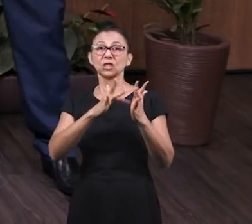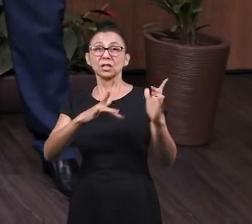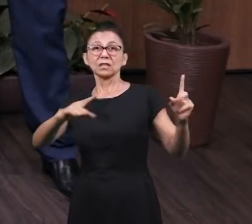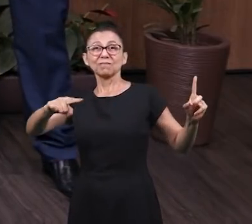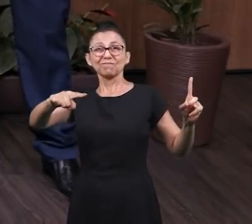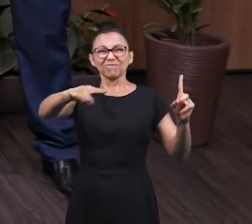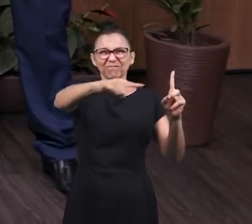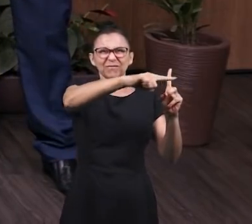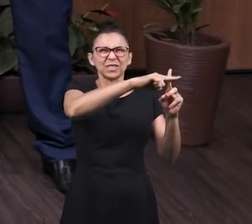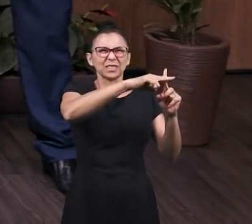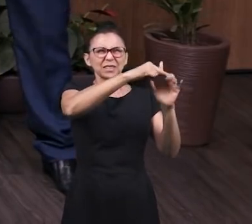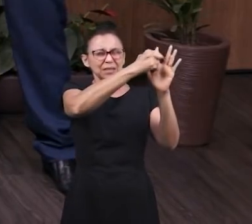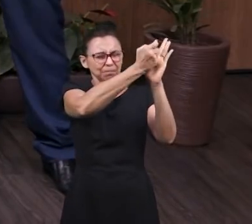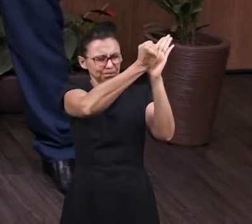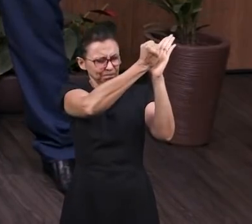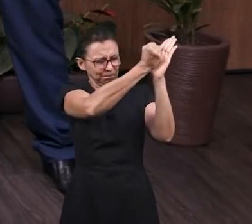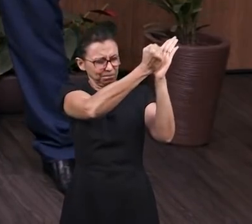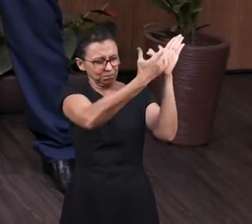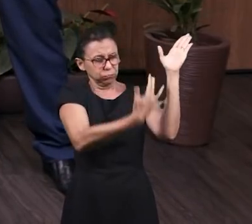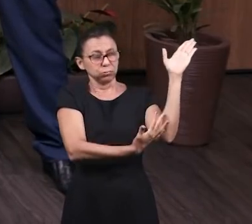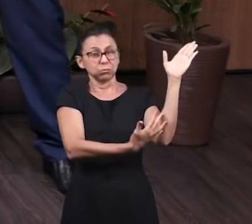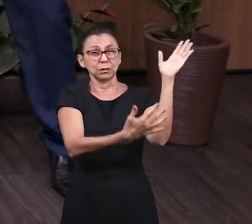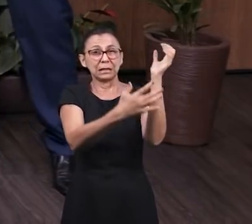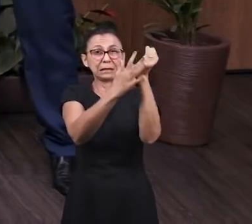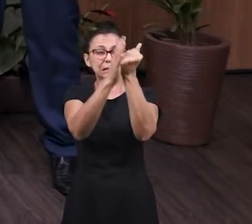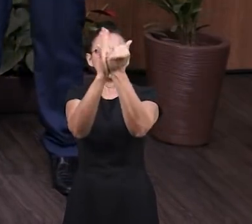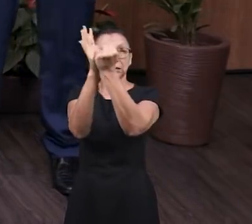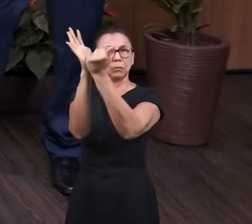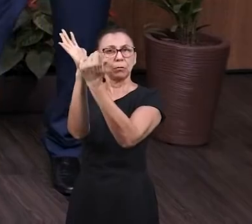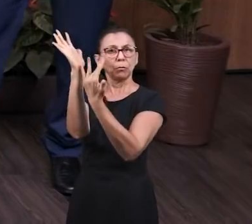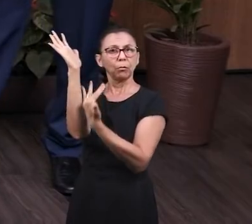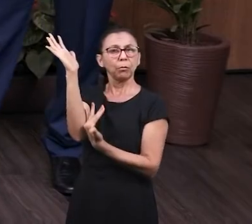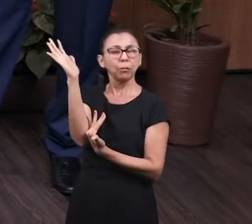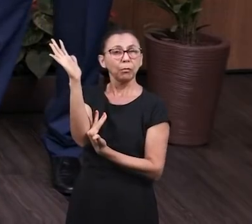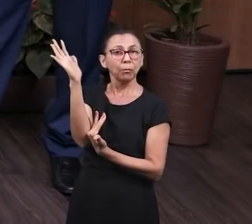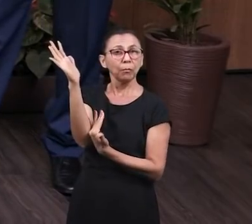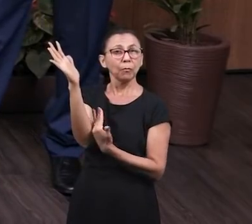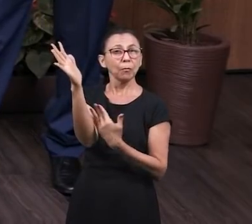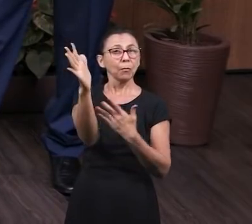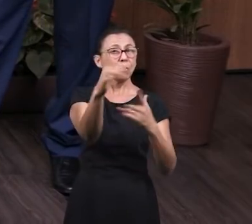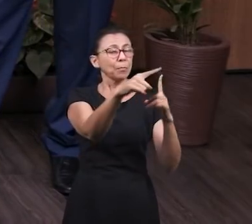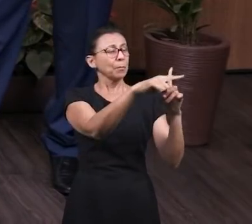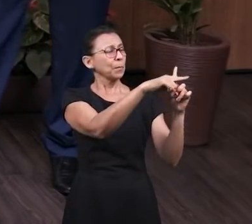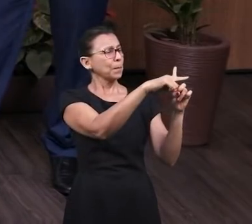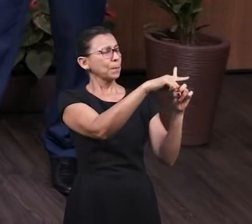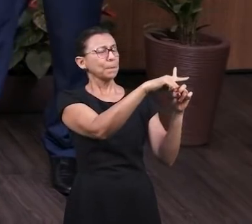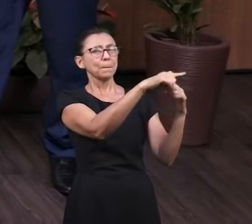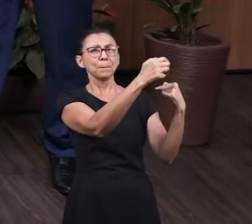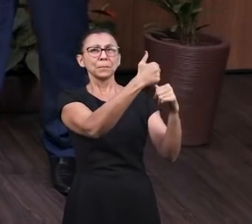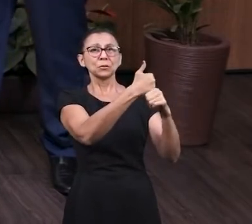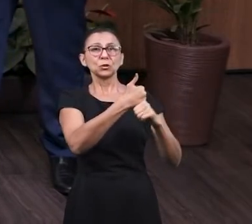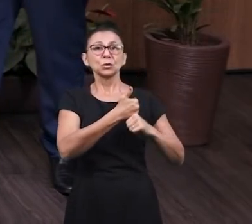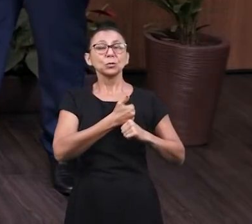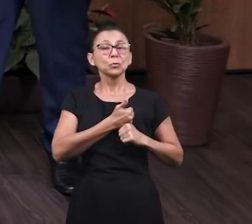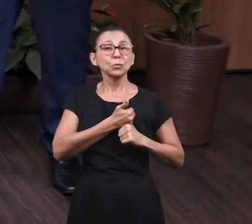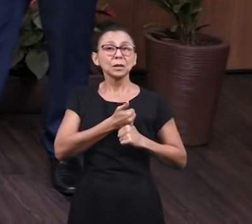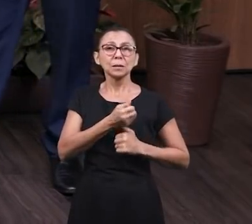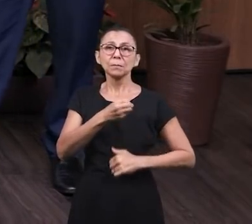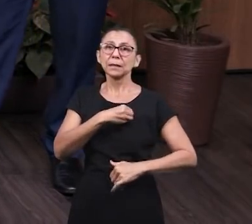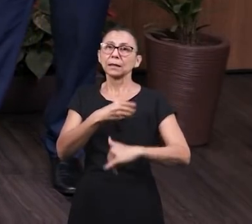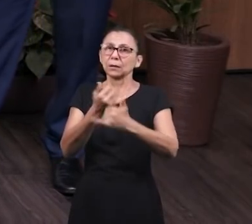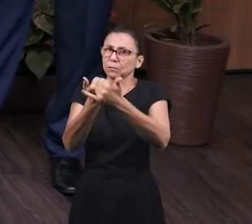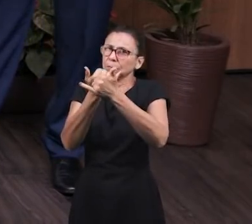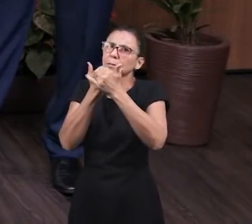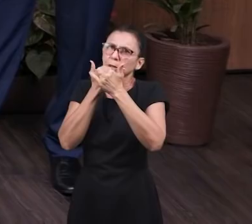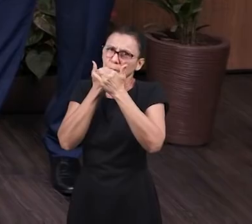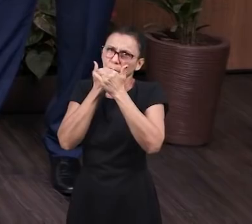o sangue derramado, para que o Senhor Jesus nos trouxesse o perdão. Como está na